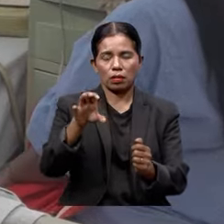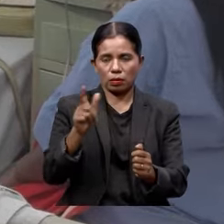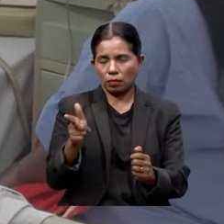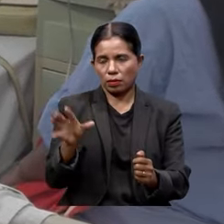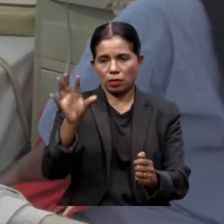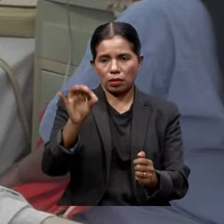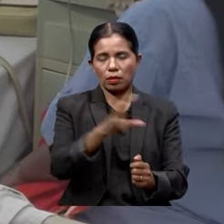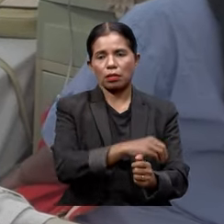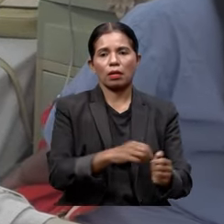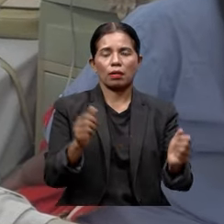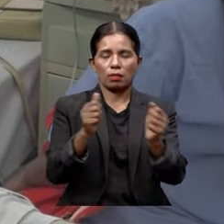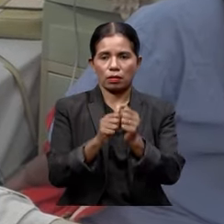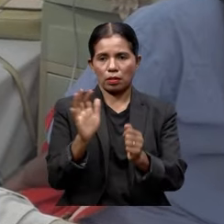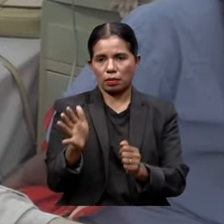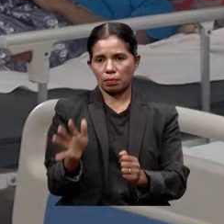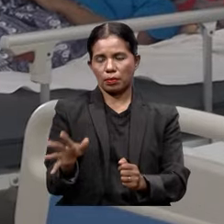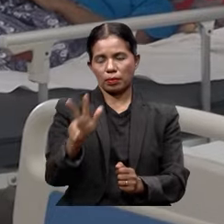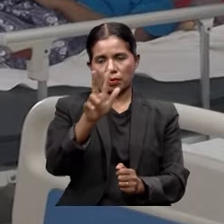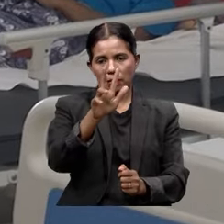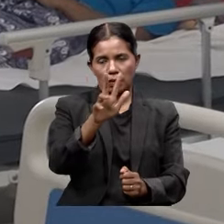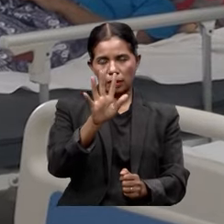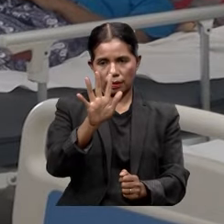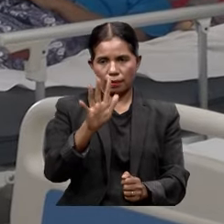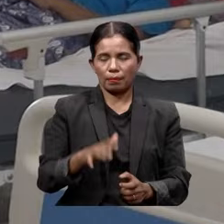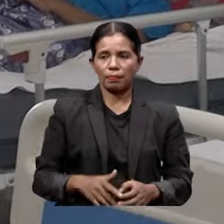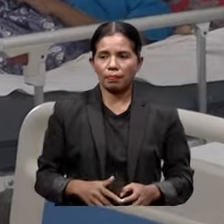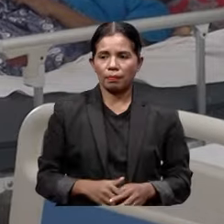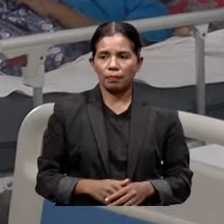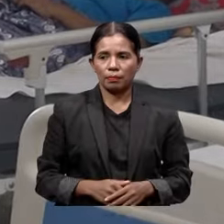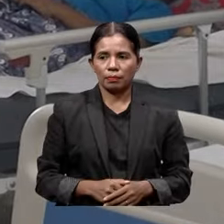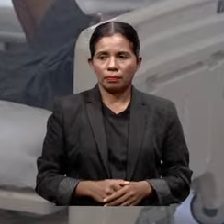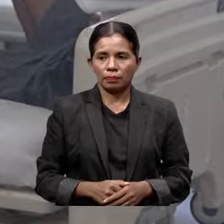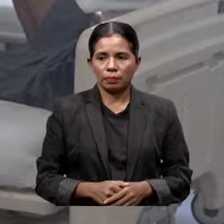no vacuum hamutuk limanulu resin lima. Bem-vinda Ximenes, Adriano Verrial, GMN.